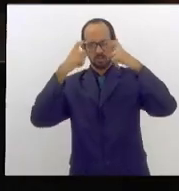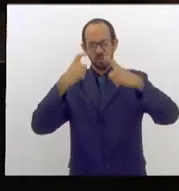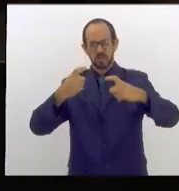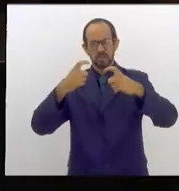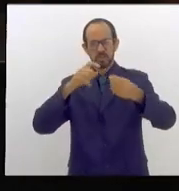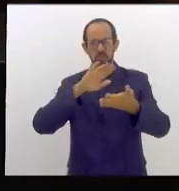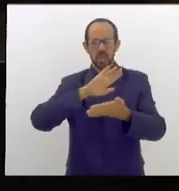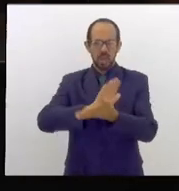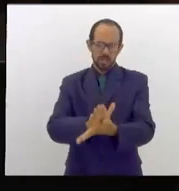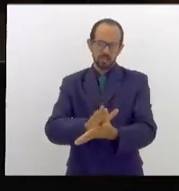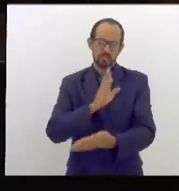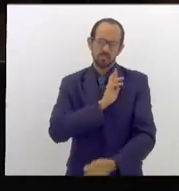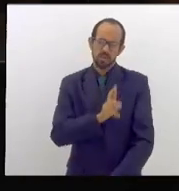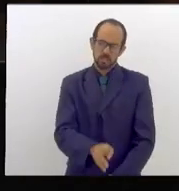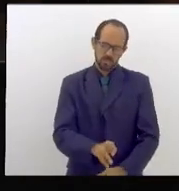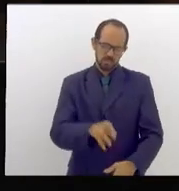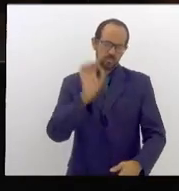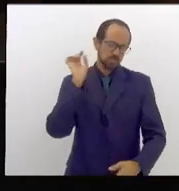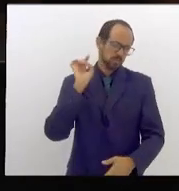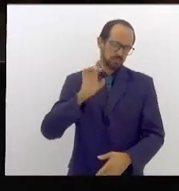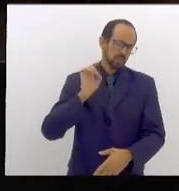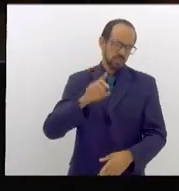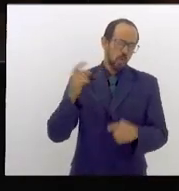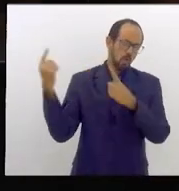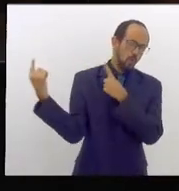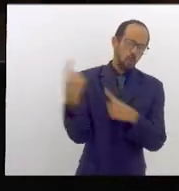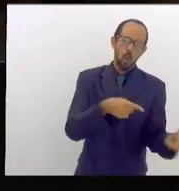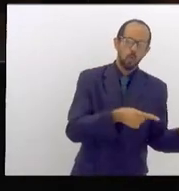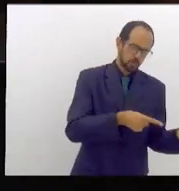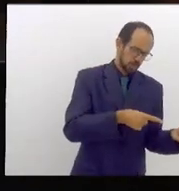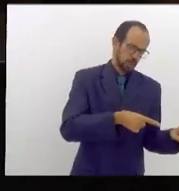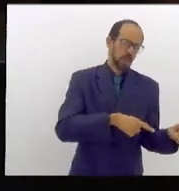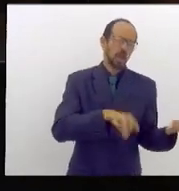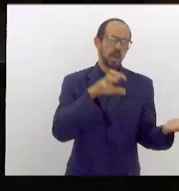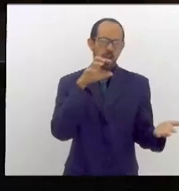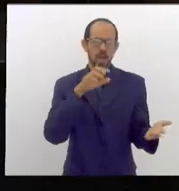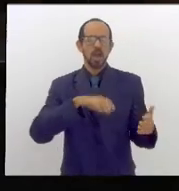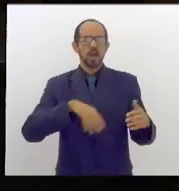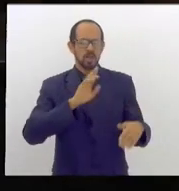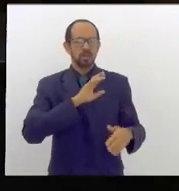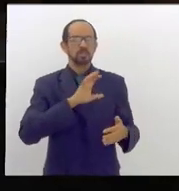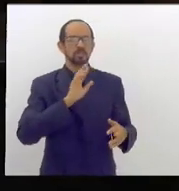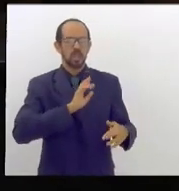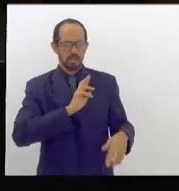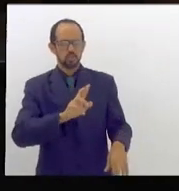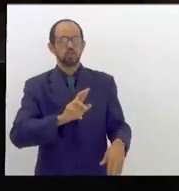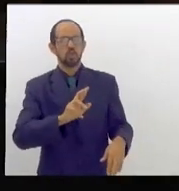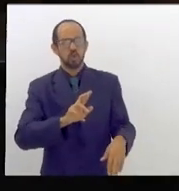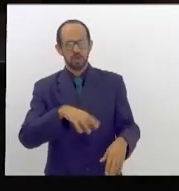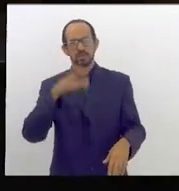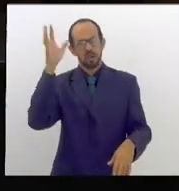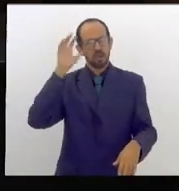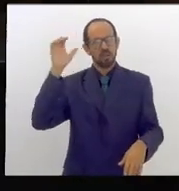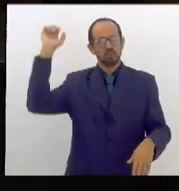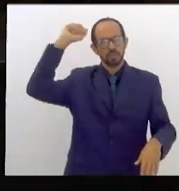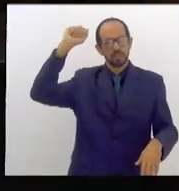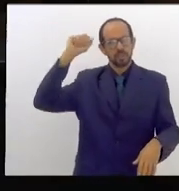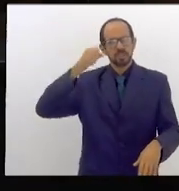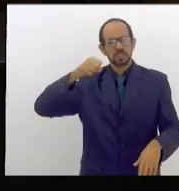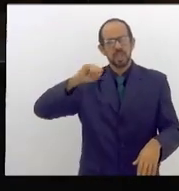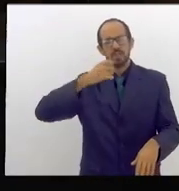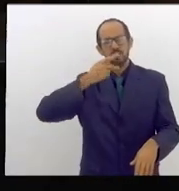religioso em especial contra as religiões de matriz africana quando ele diz que só vai dar 5 mil reais